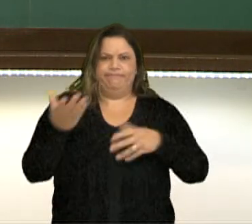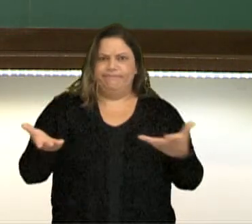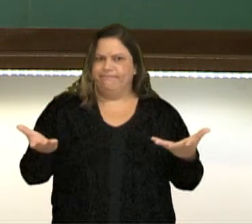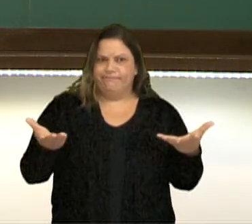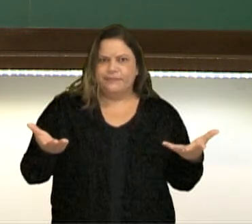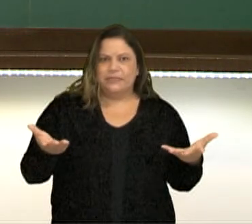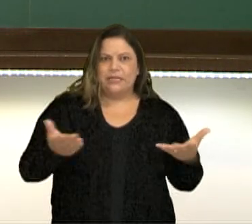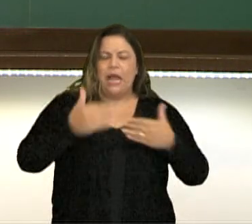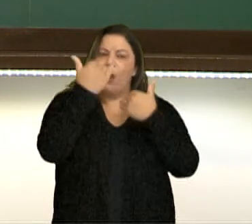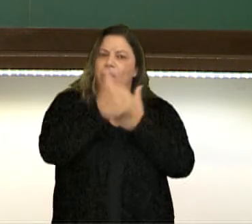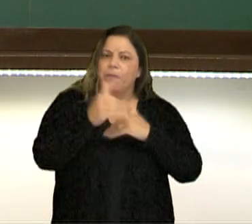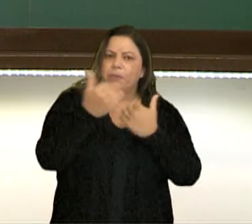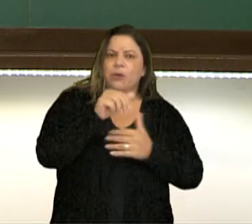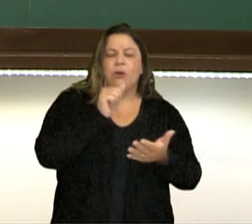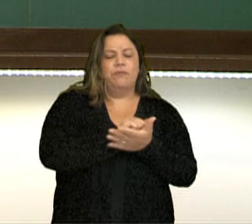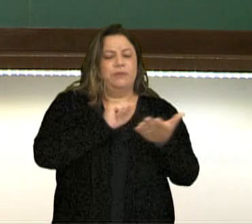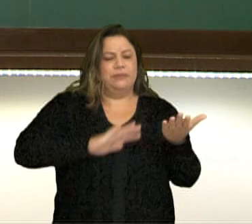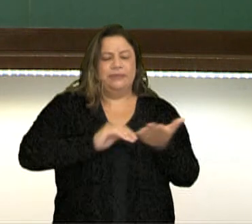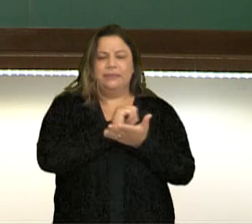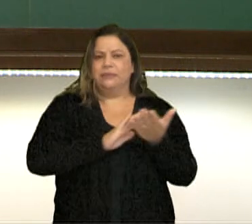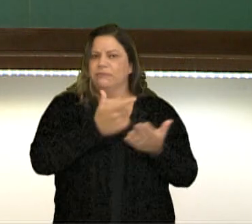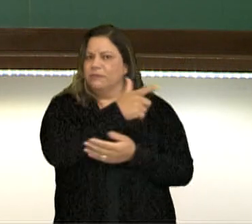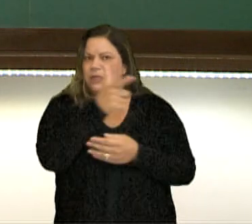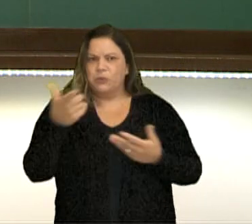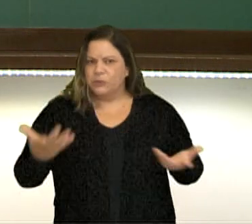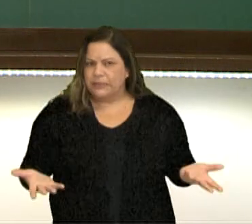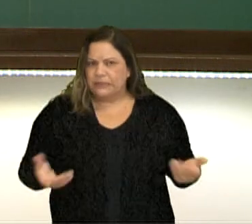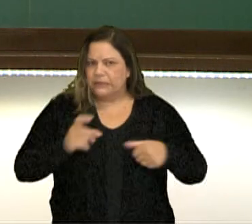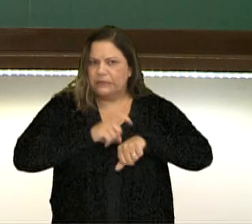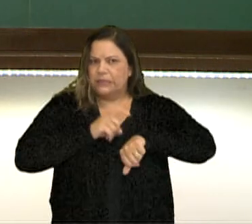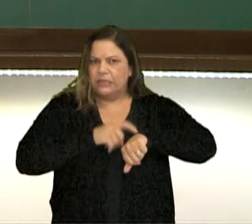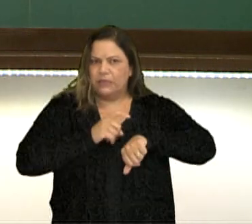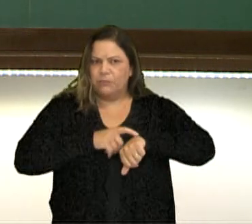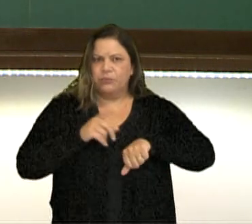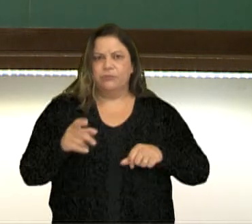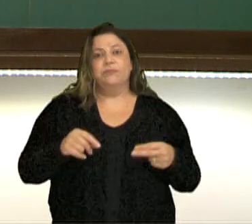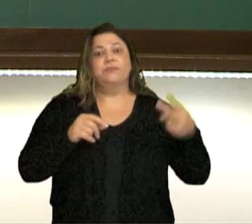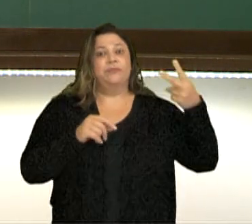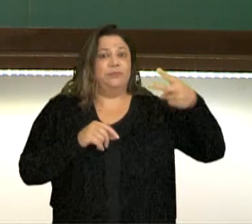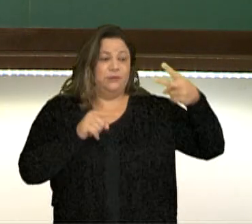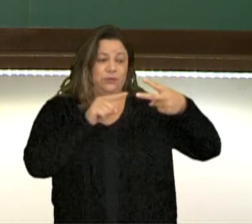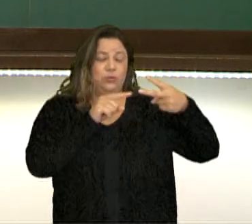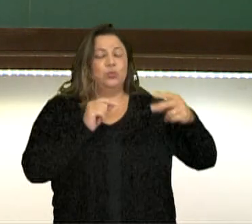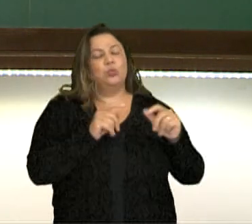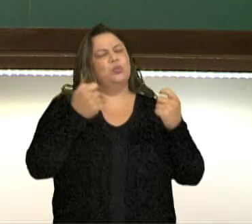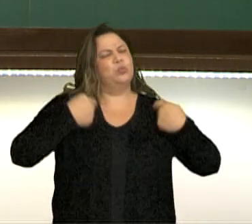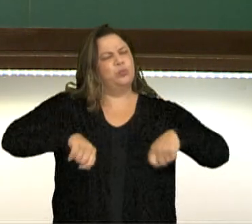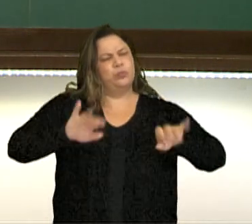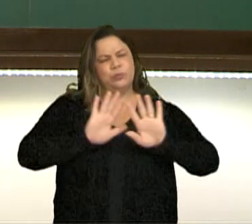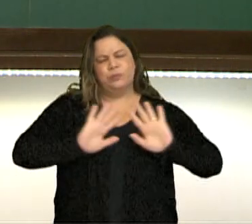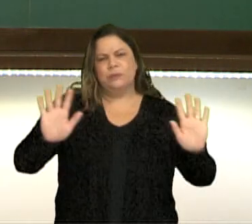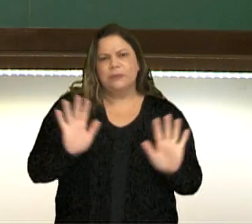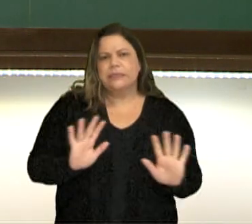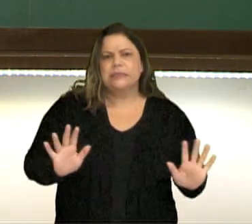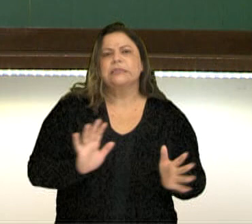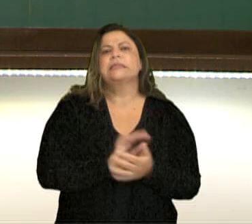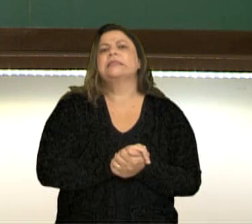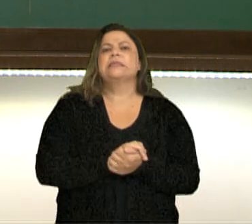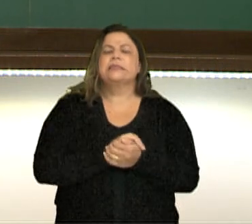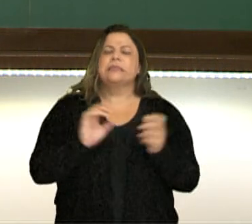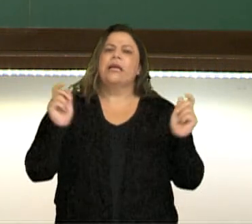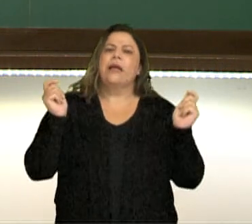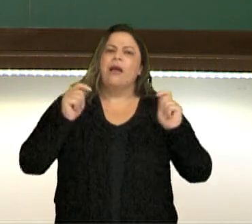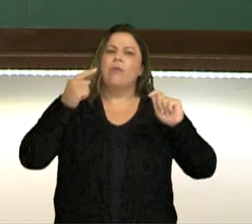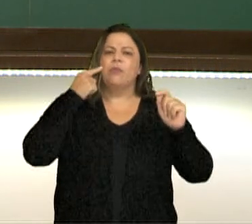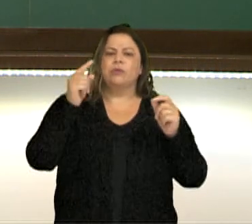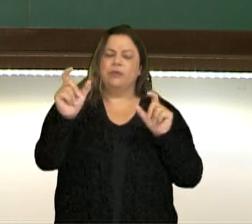um exercício, não tem tempo para você fazer isso. Segundo, não há necessidade que você faça isso. Você pode pegar as content